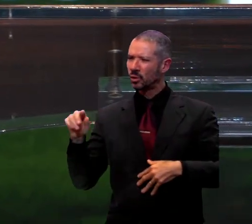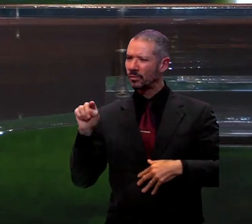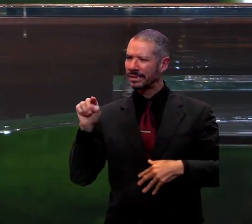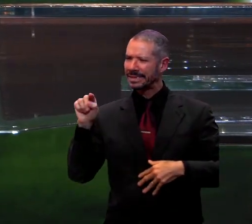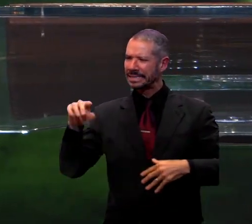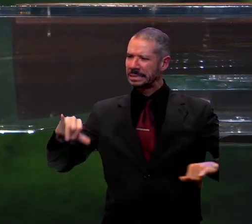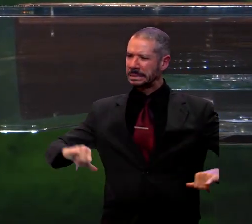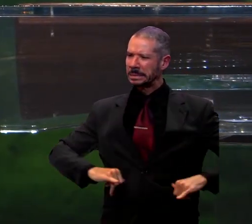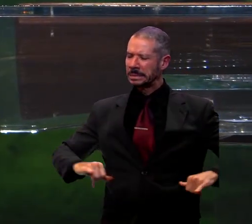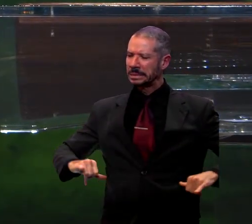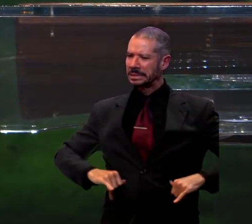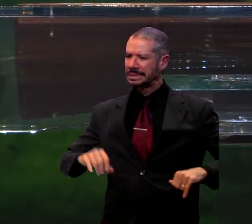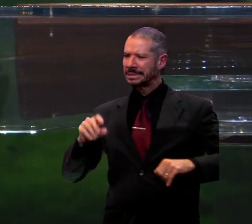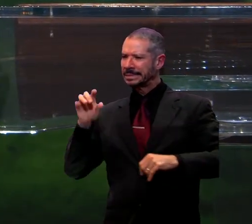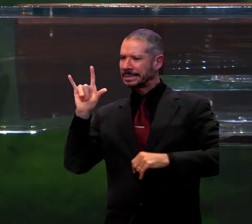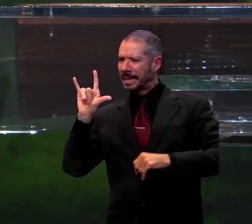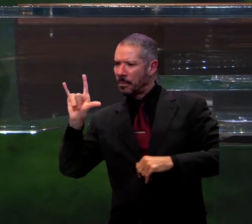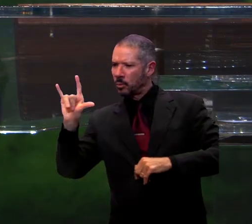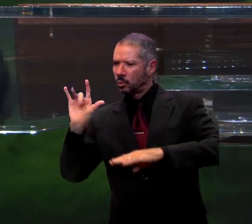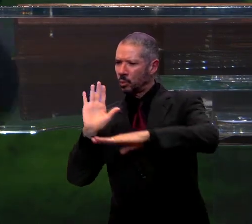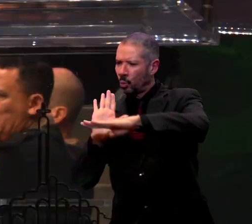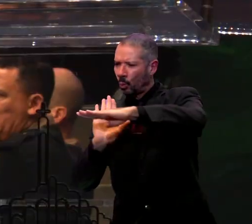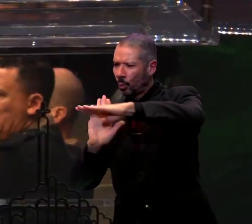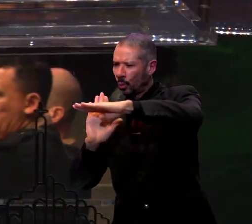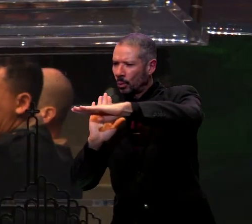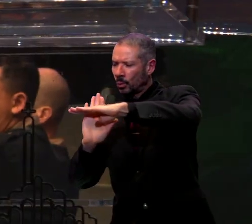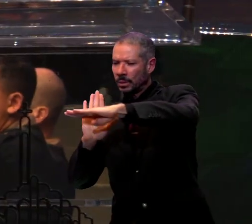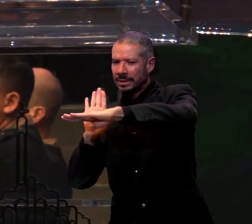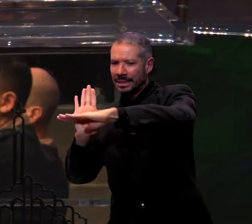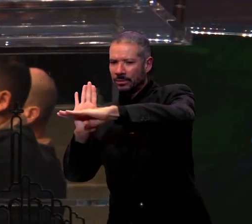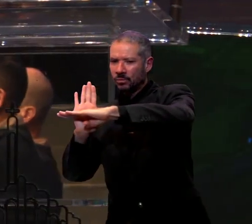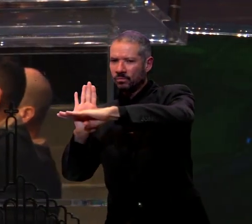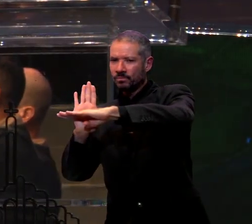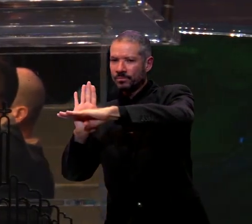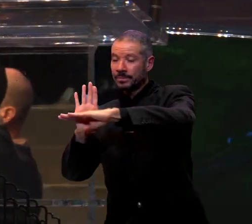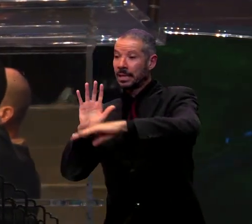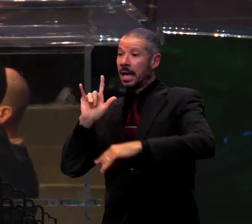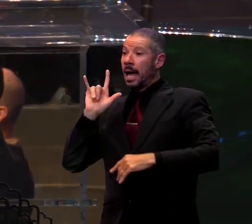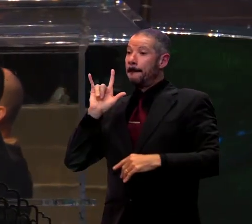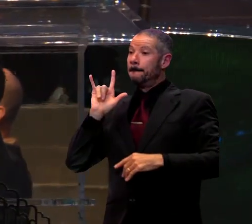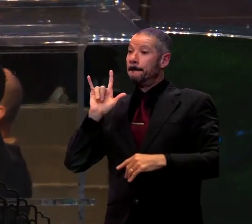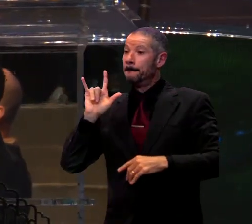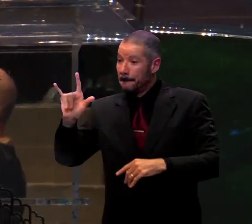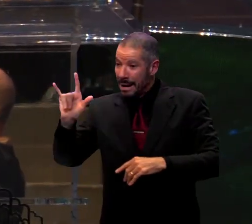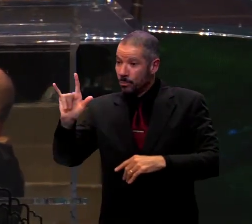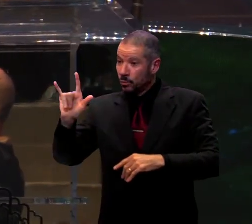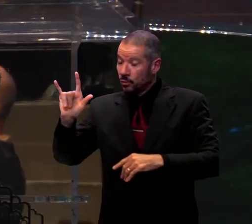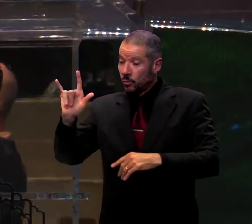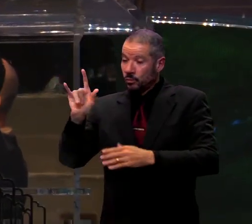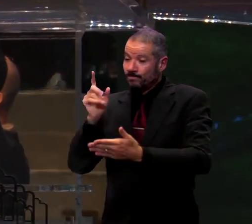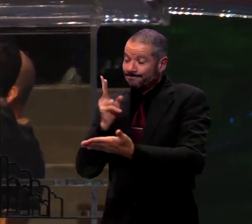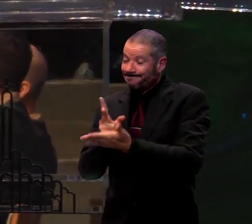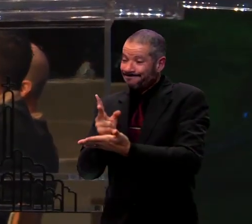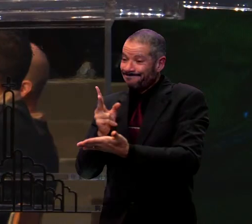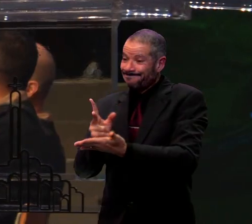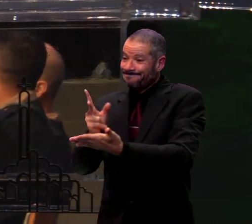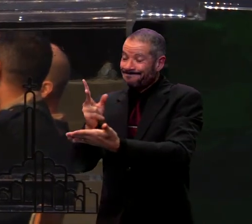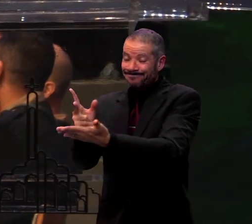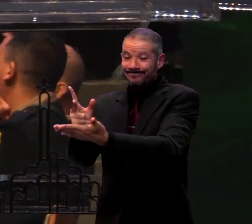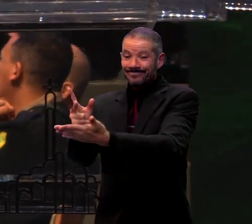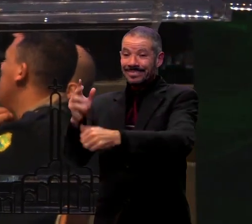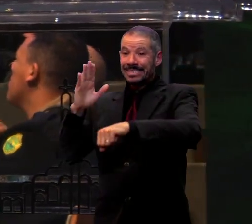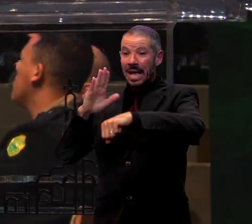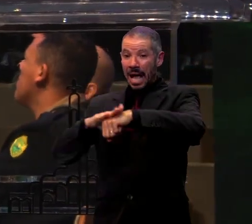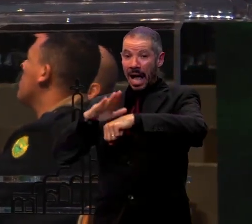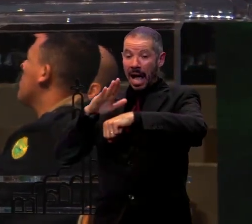de amor e de cuidado, então amamos sem nos omitirmos, ao contrário, agindo